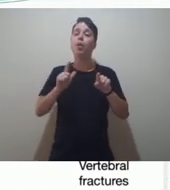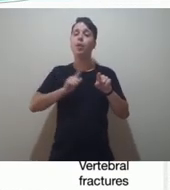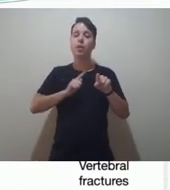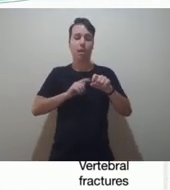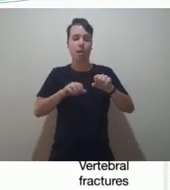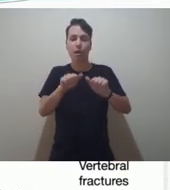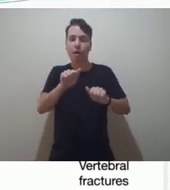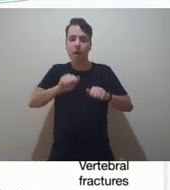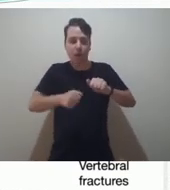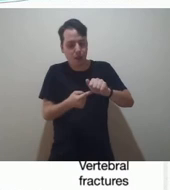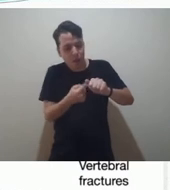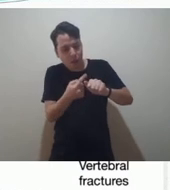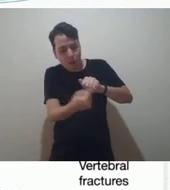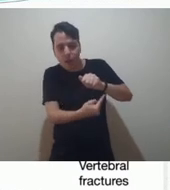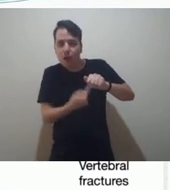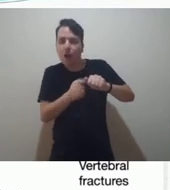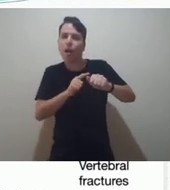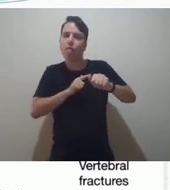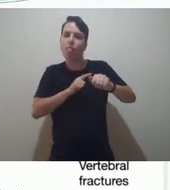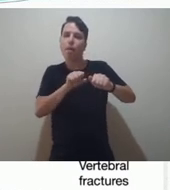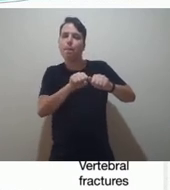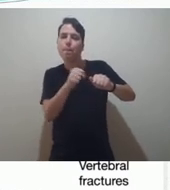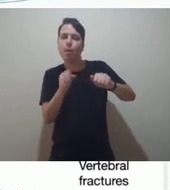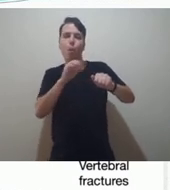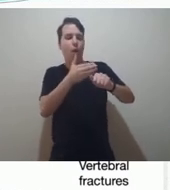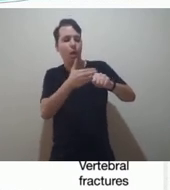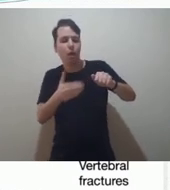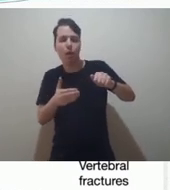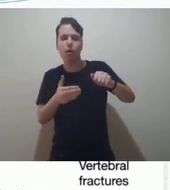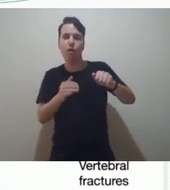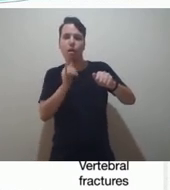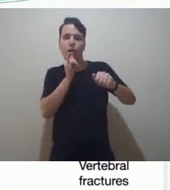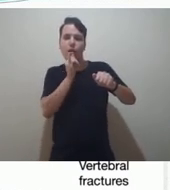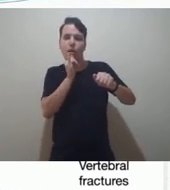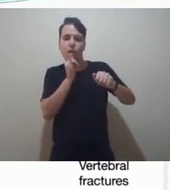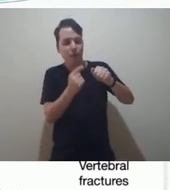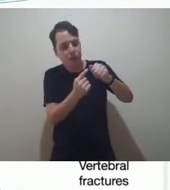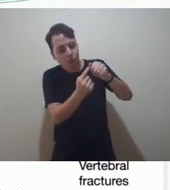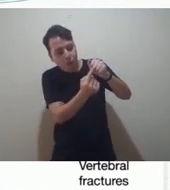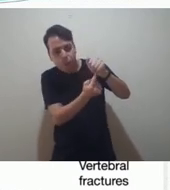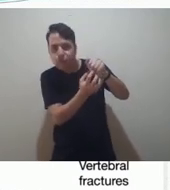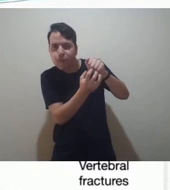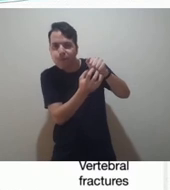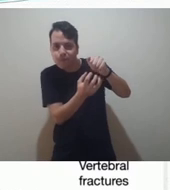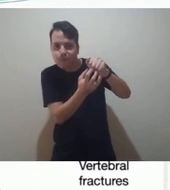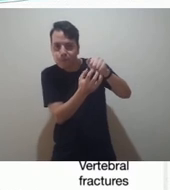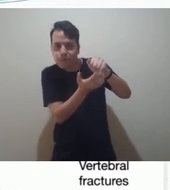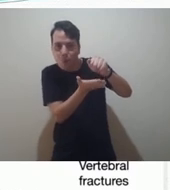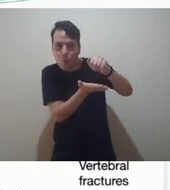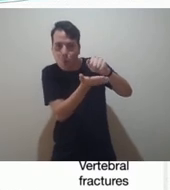ocorrer danos nas patas, né? Como, por exemplo, a ruptura